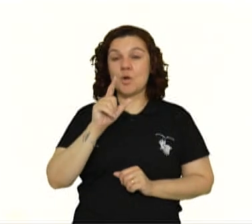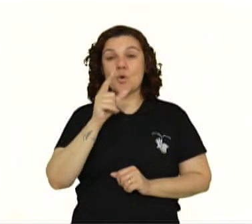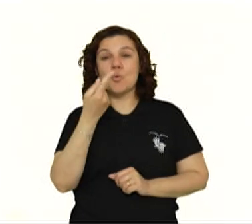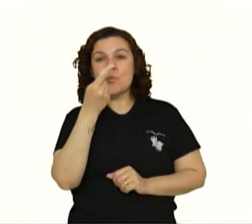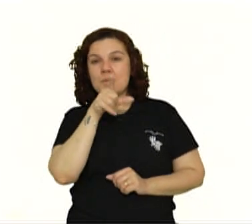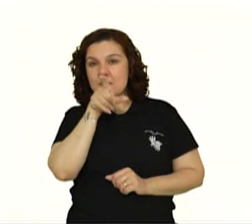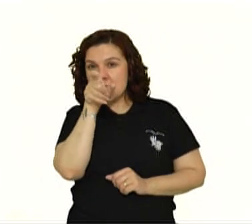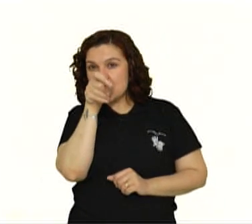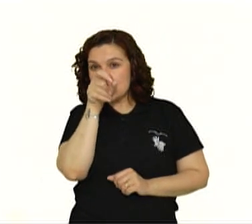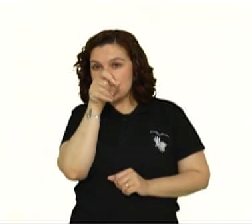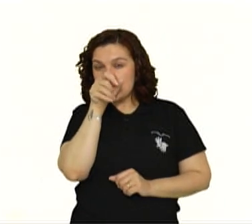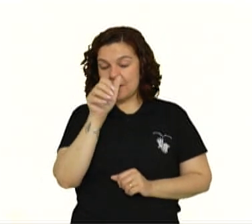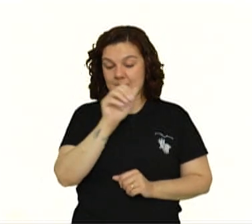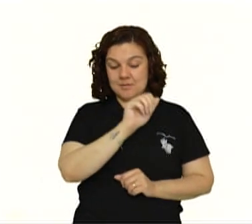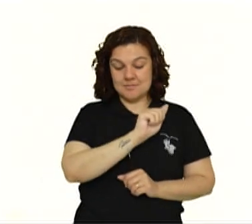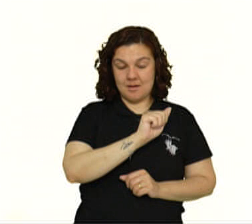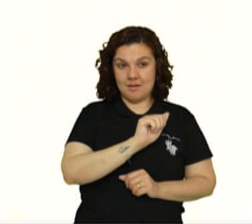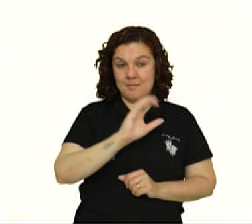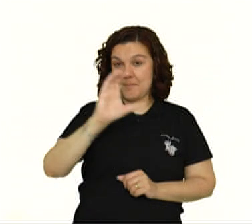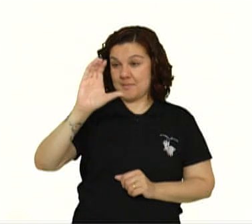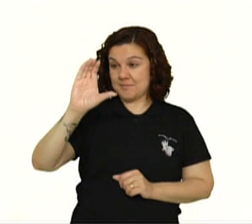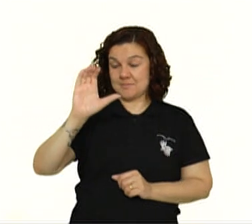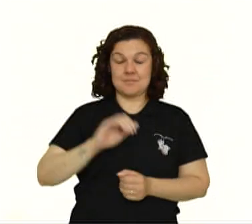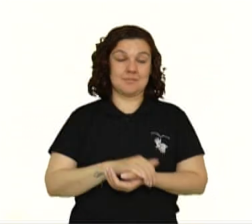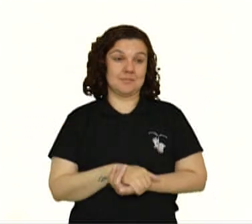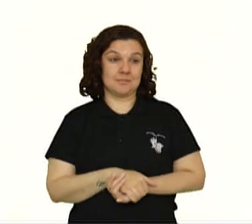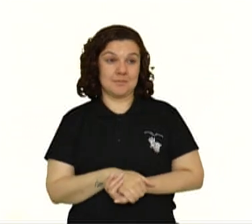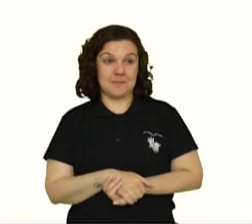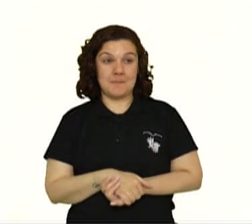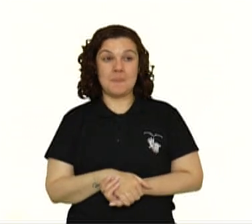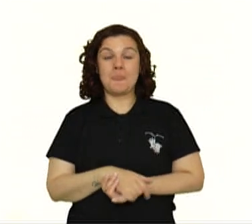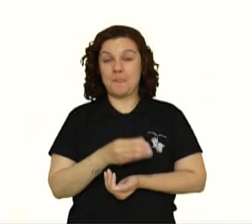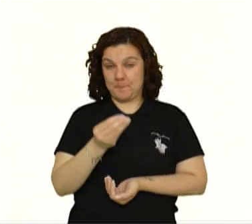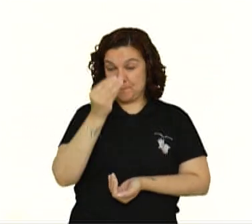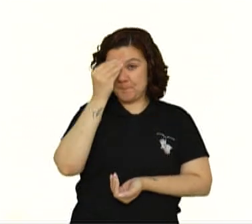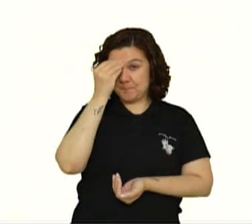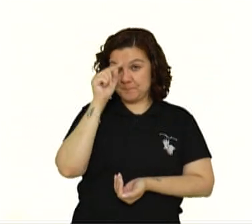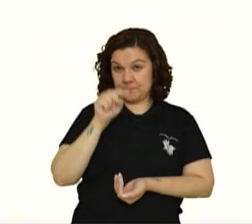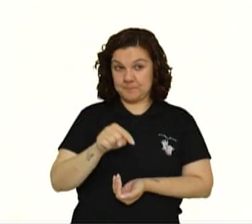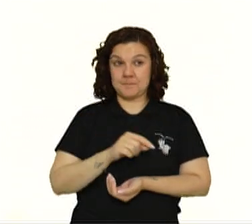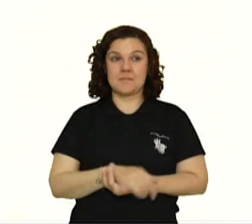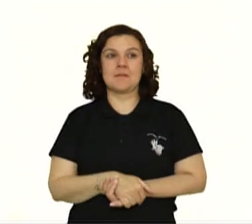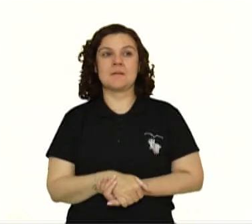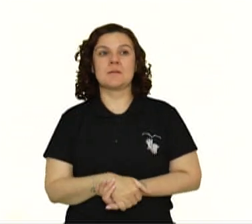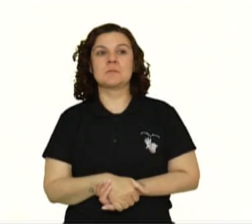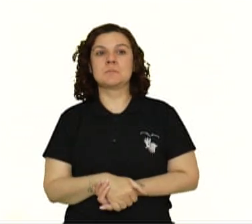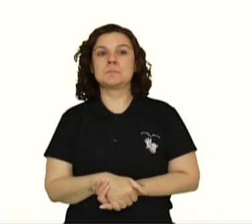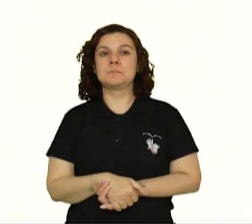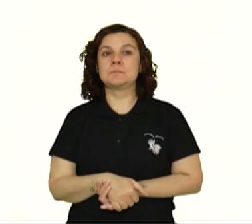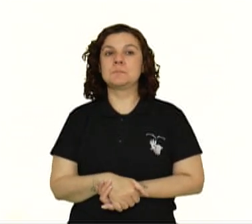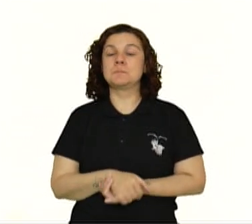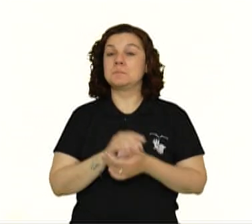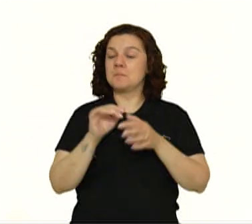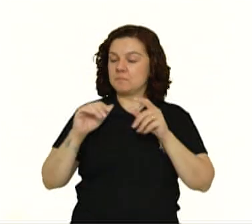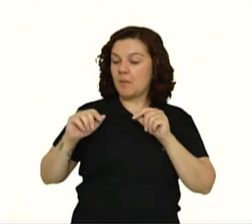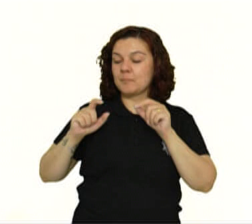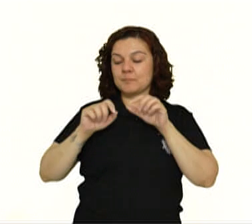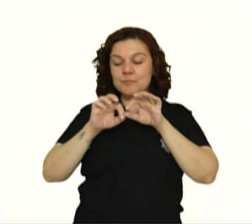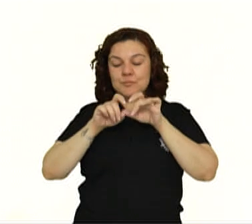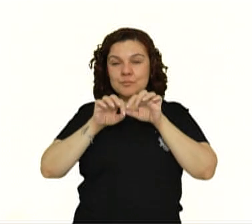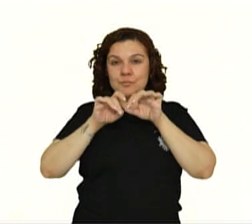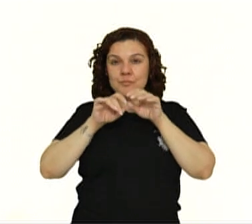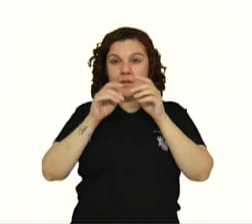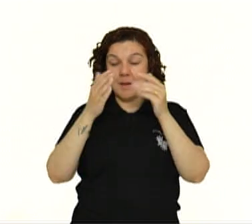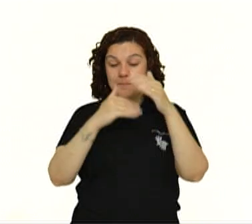Uma formiga vai de A para C, né? Você já vai fixar o ponto A e o ponto C onde eles estavam. Caminhando sobre